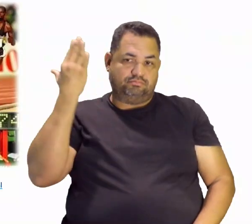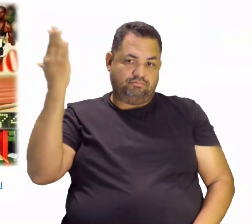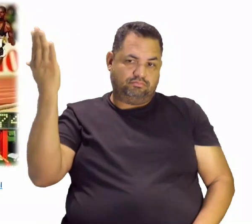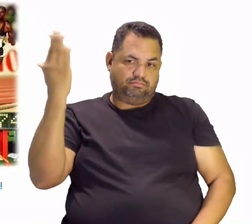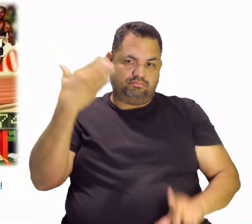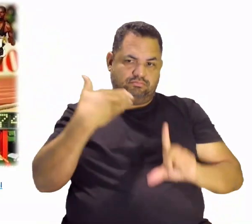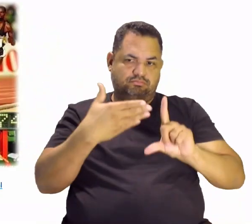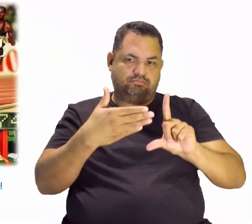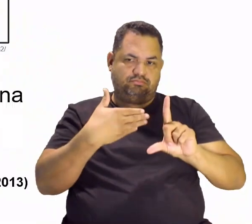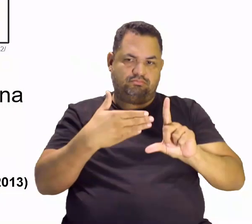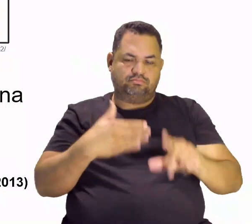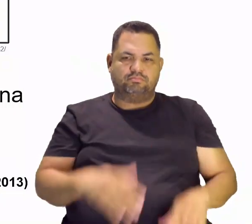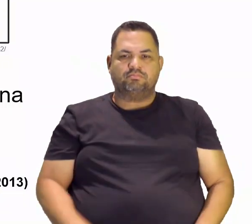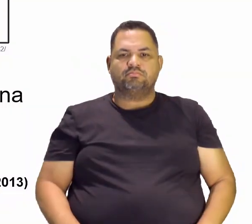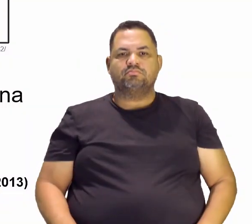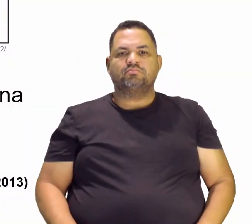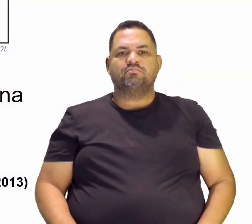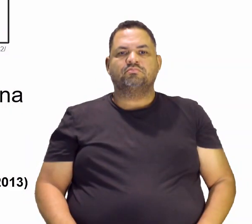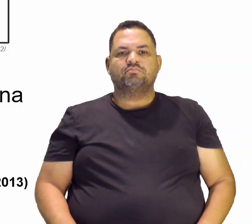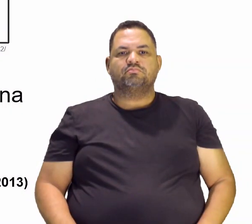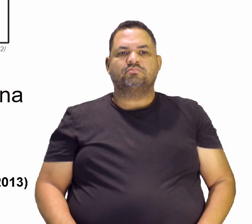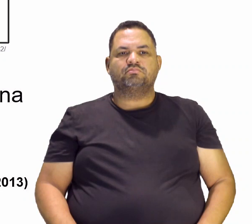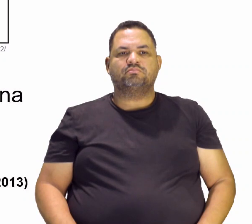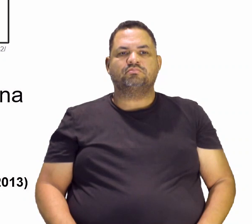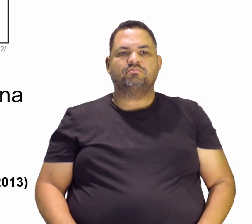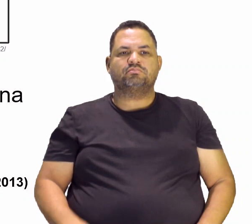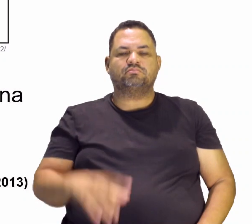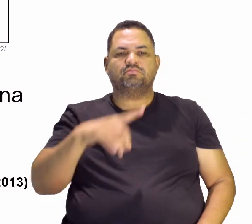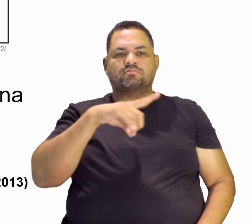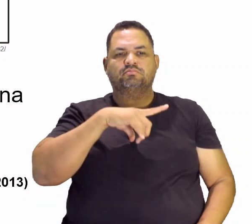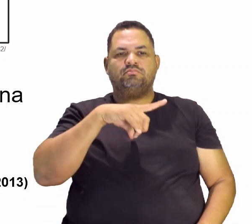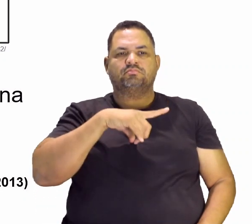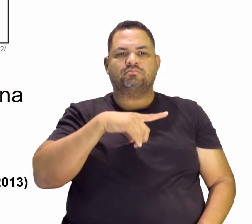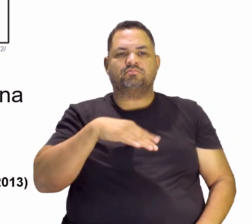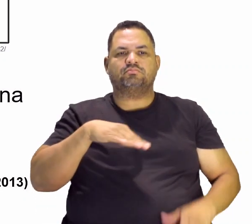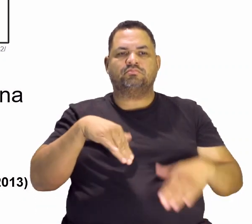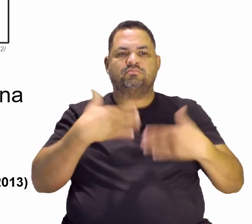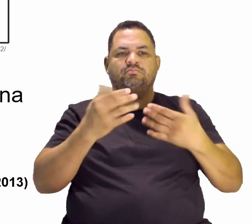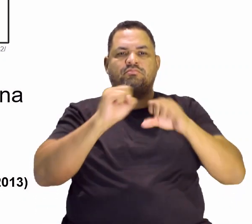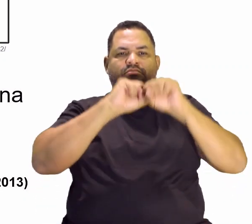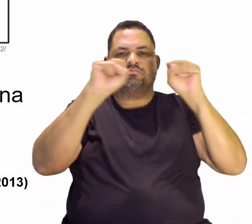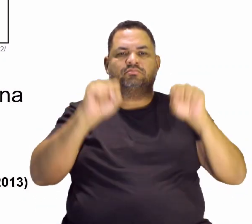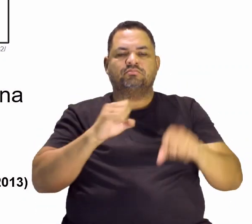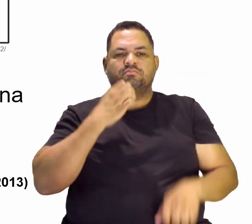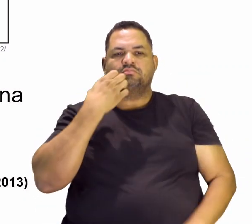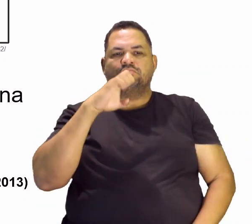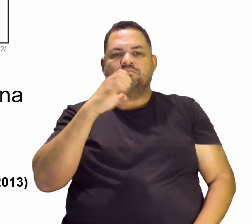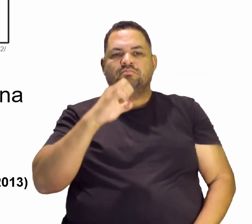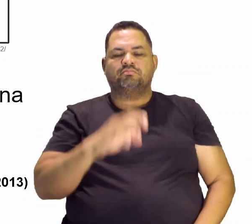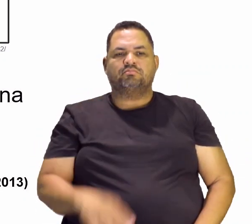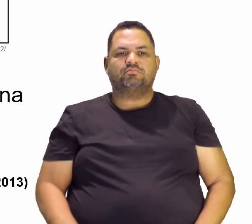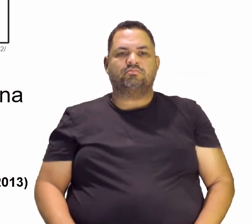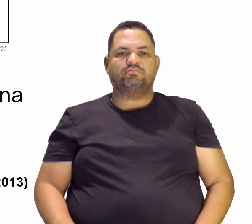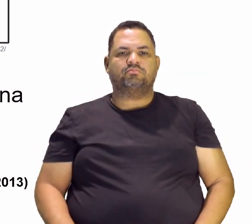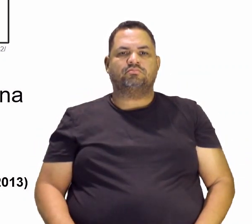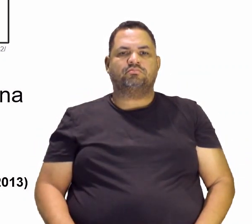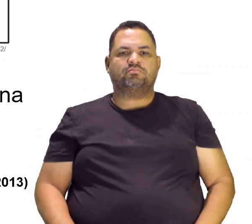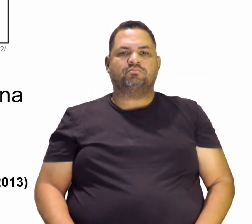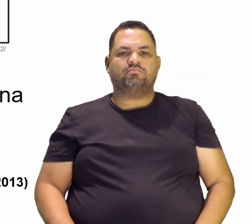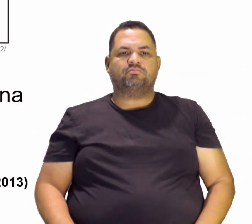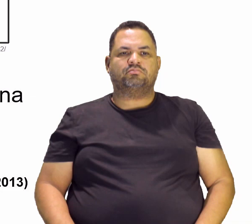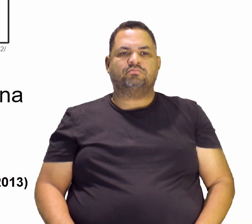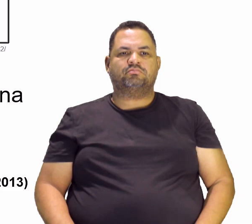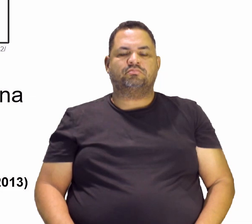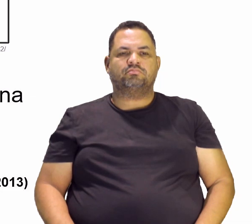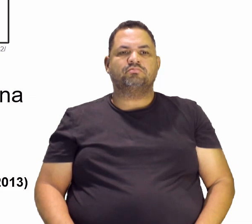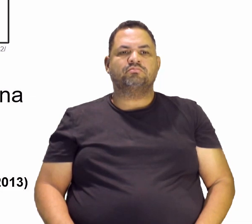slide, olha só. Então nós temos aí quais são os sistemas de energia para produção de energia, né?